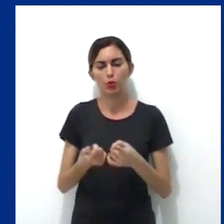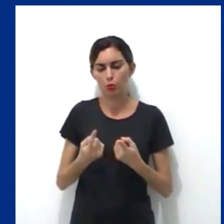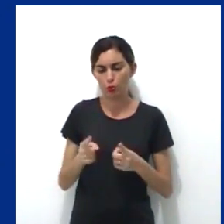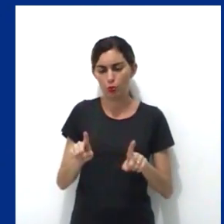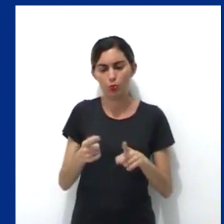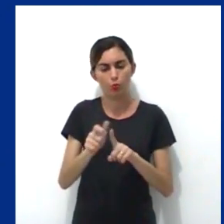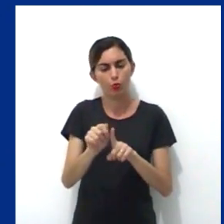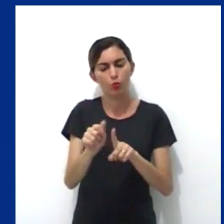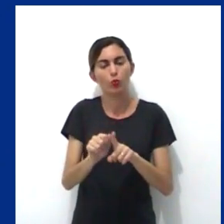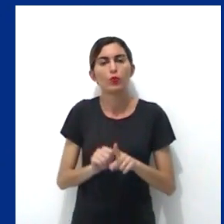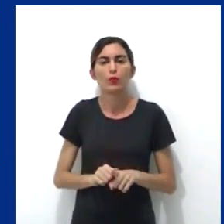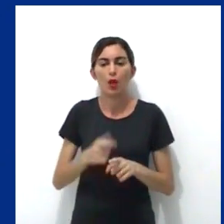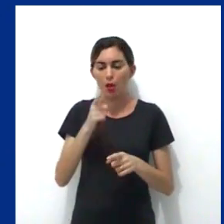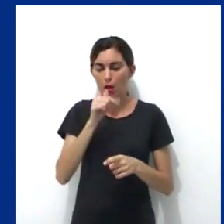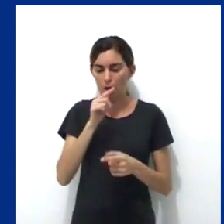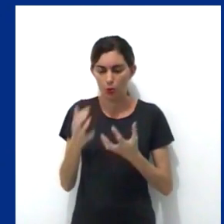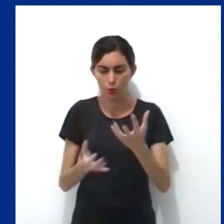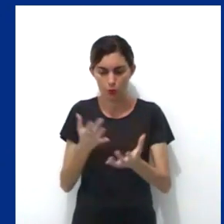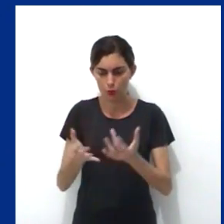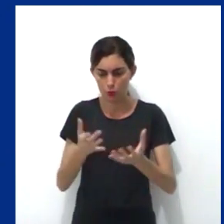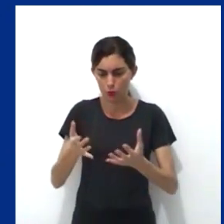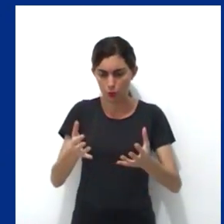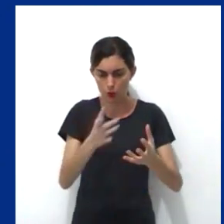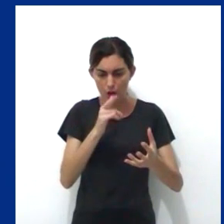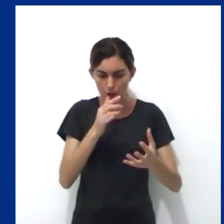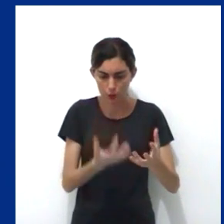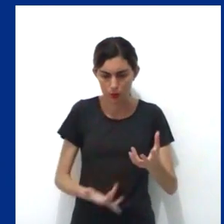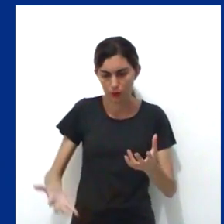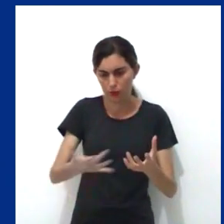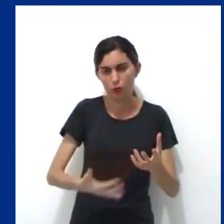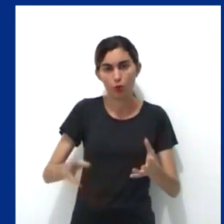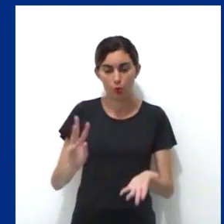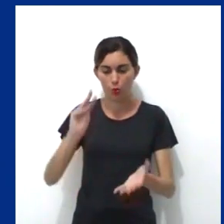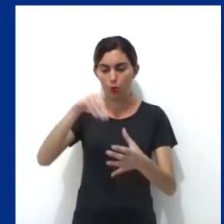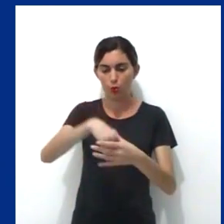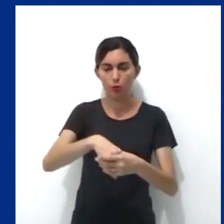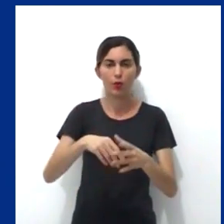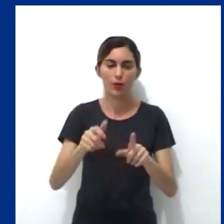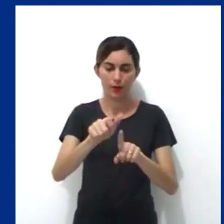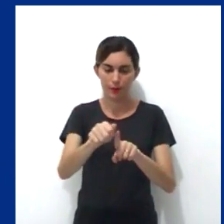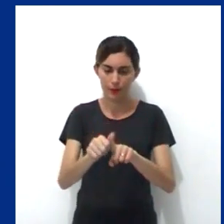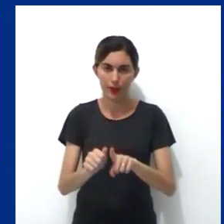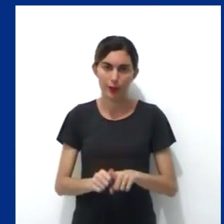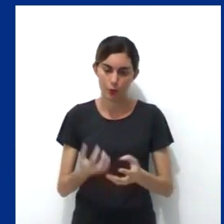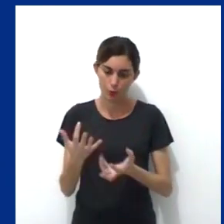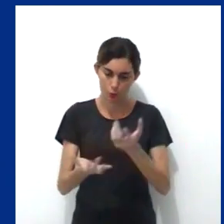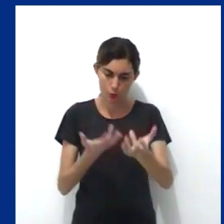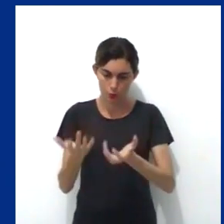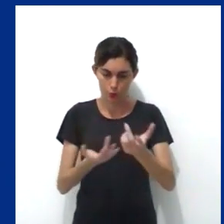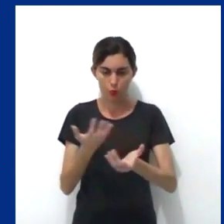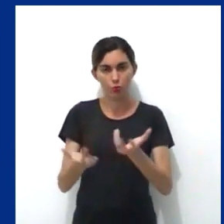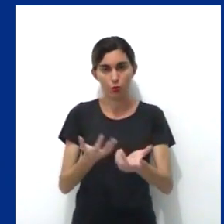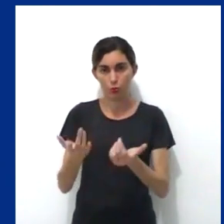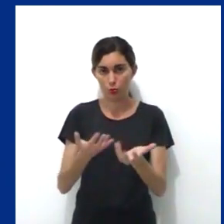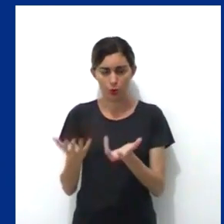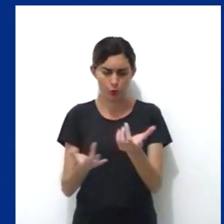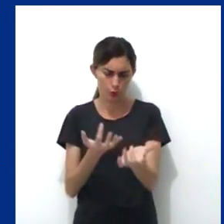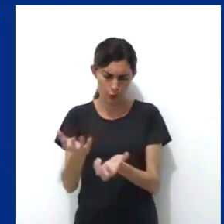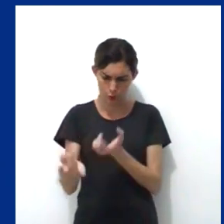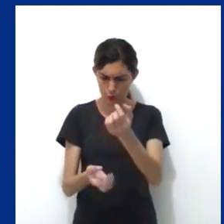exemplo prático da convecção térmica no cozimento dos alimentos. Vamos ver aí na imagem